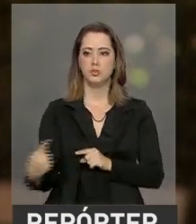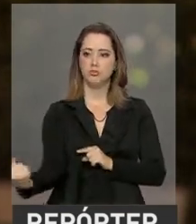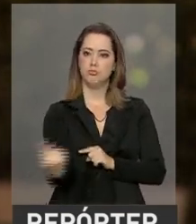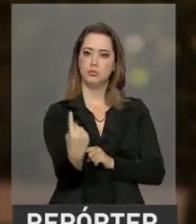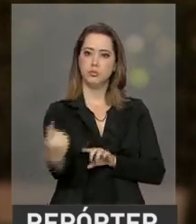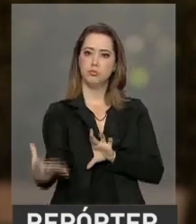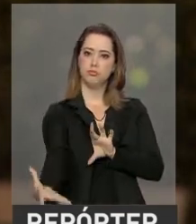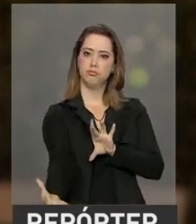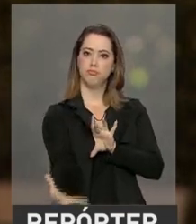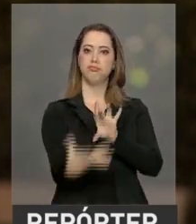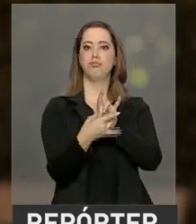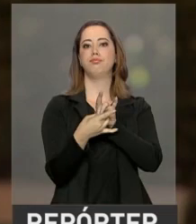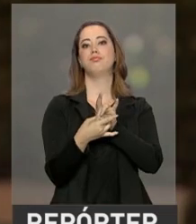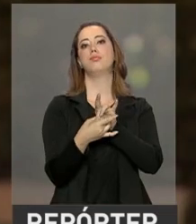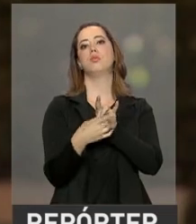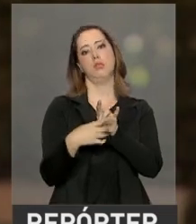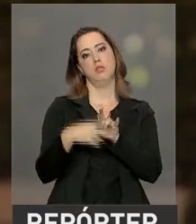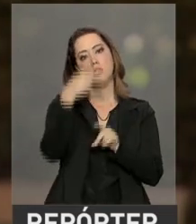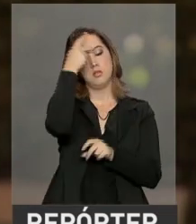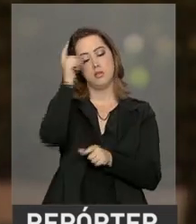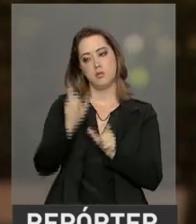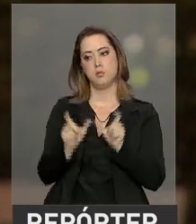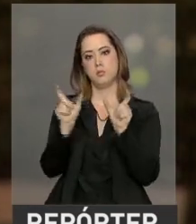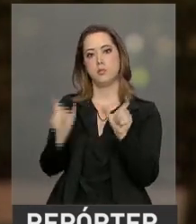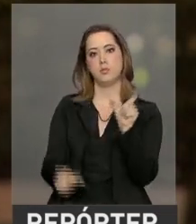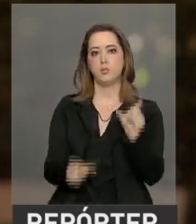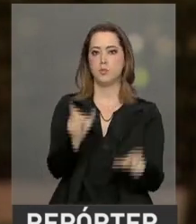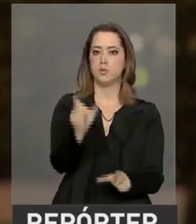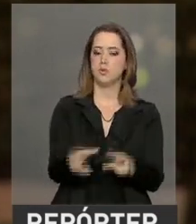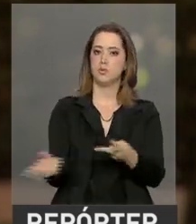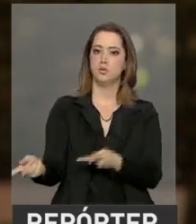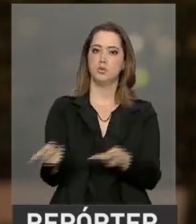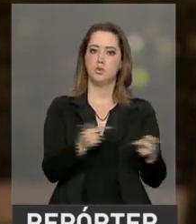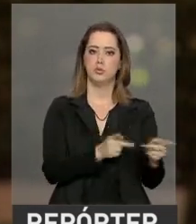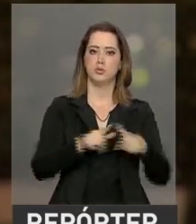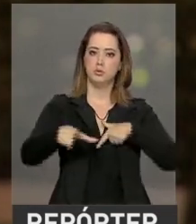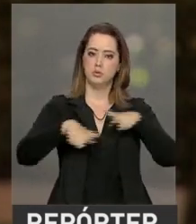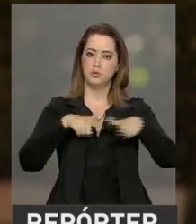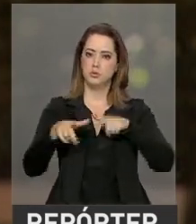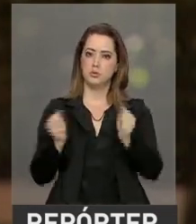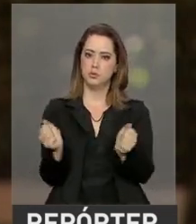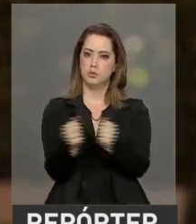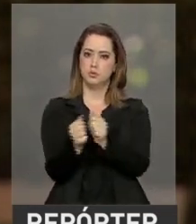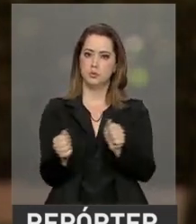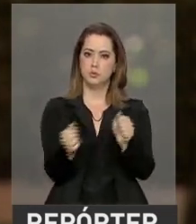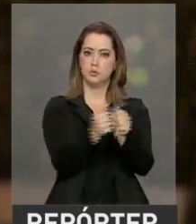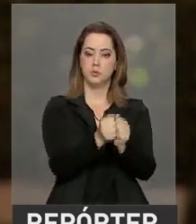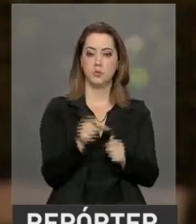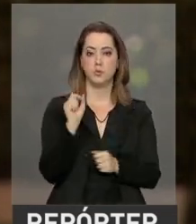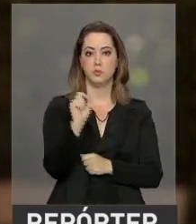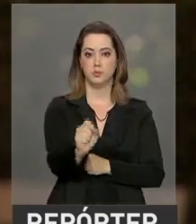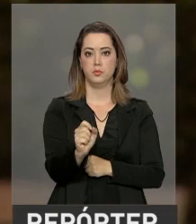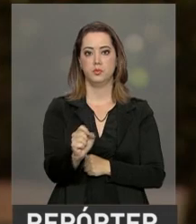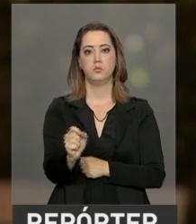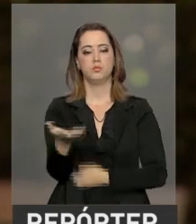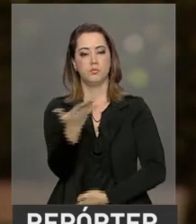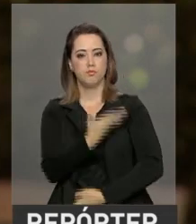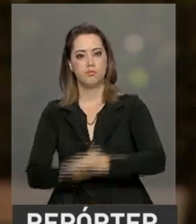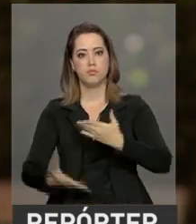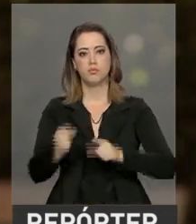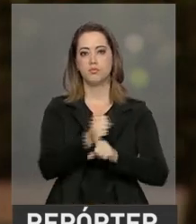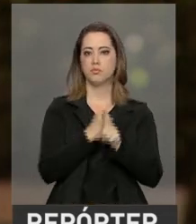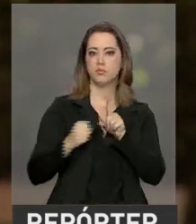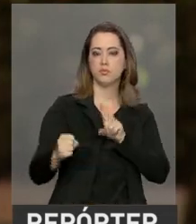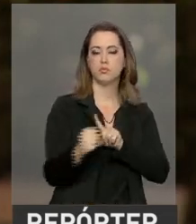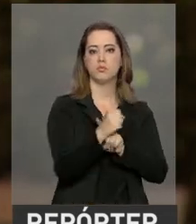entre a unidade e os visitantes né Trabalhando de uma forma coletiva essa questão da da sociedade integrada